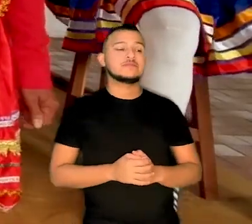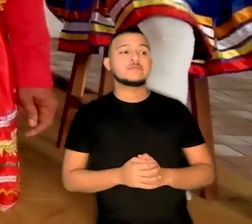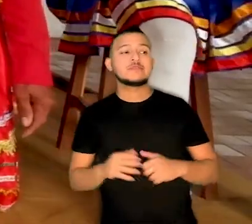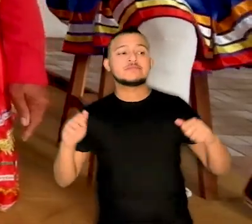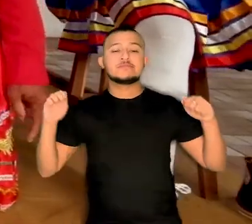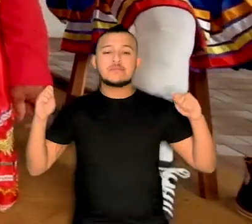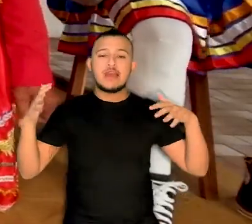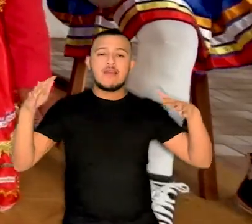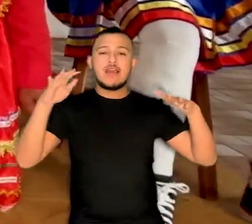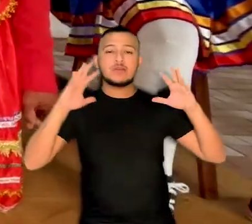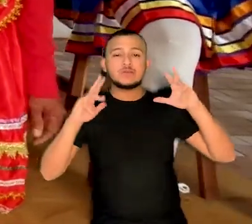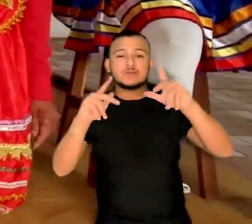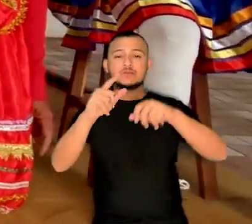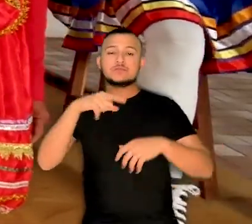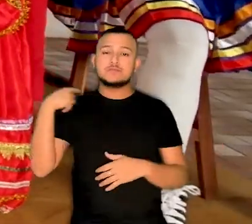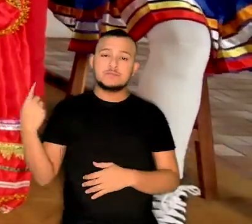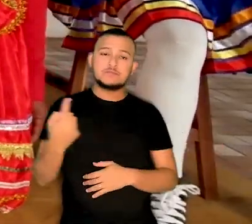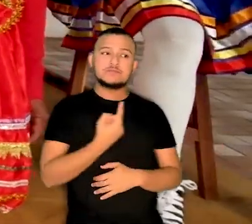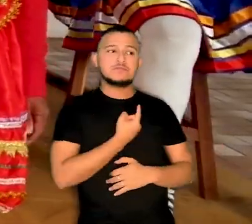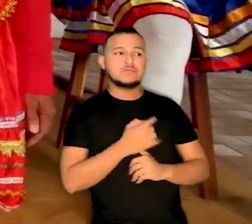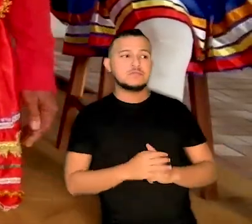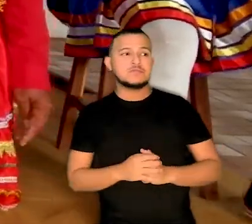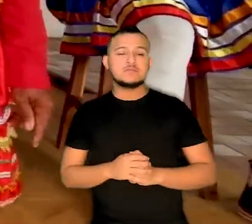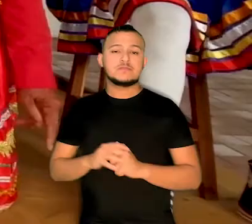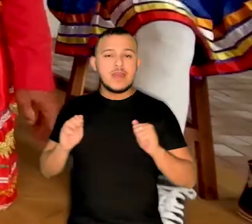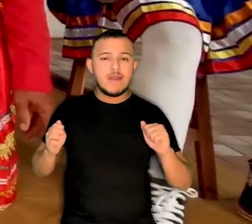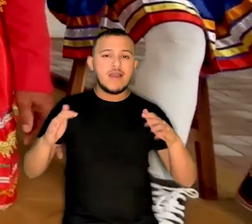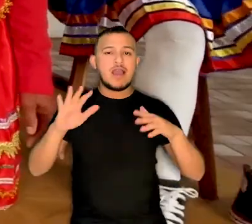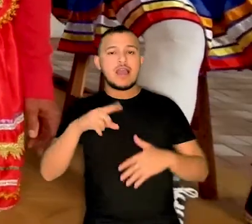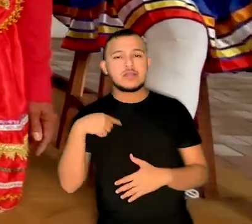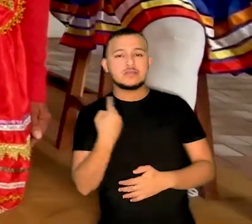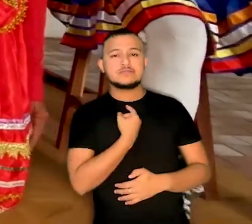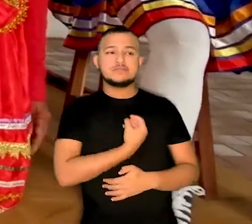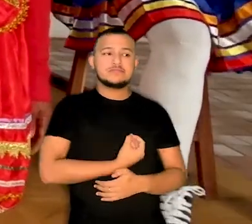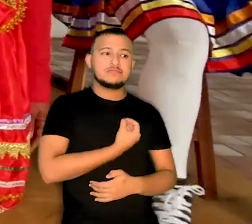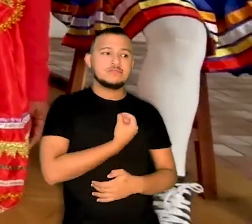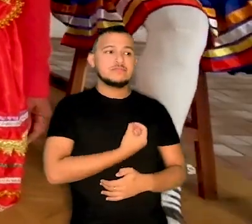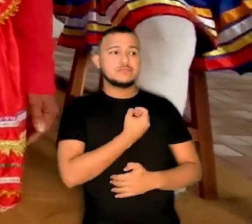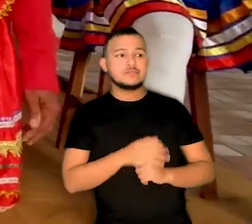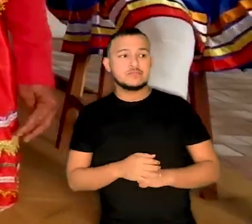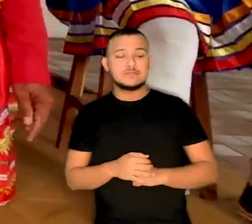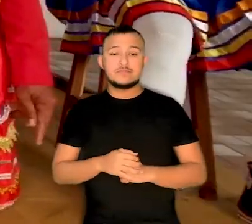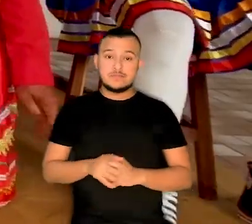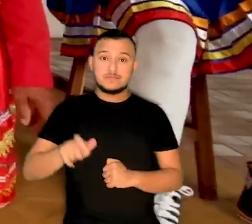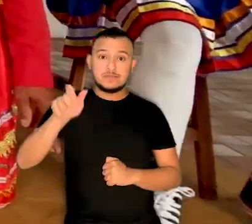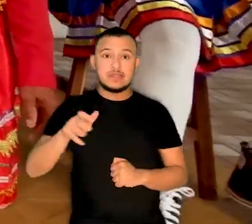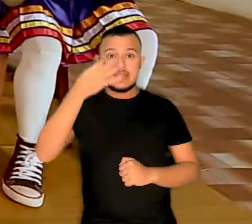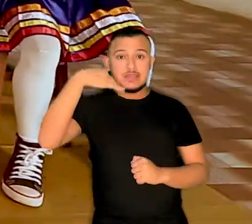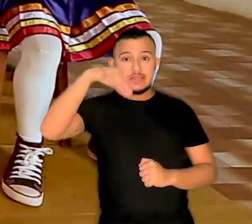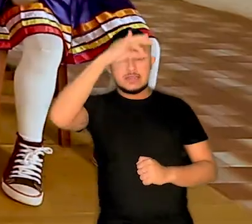alegria, toda gente de alegria, toda gente de alegria do